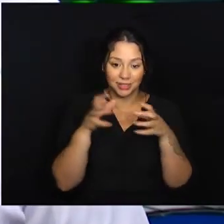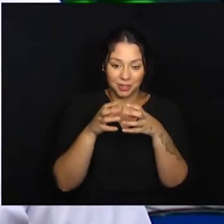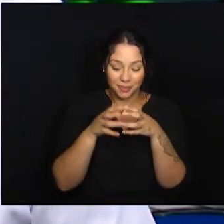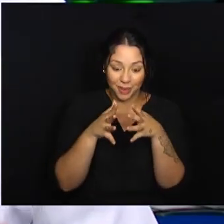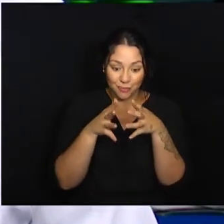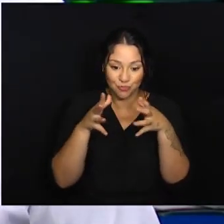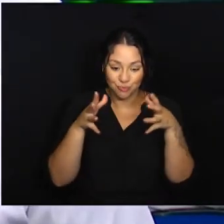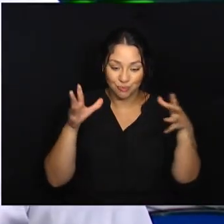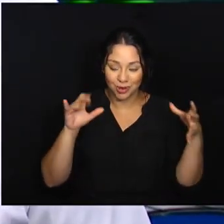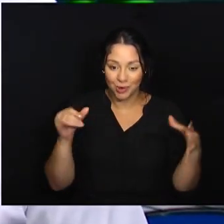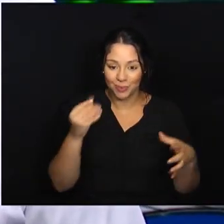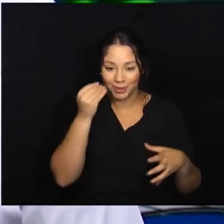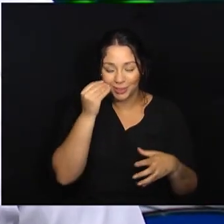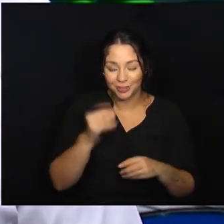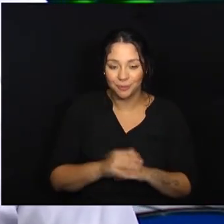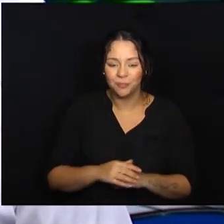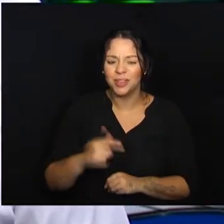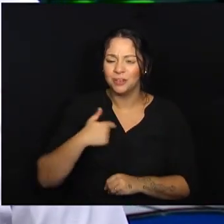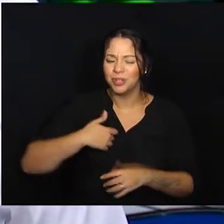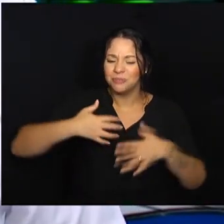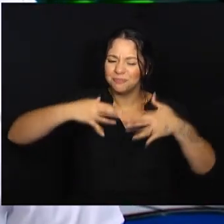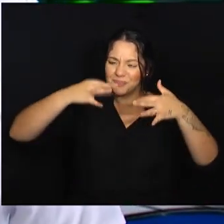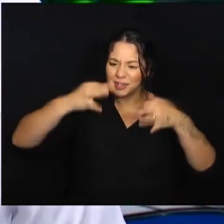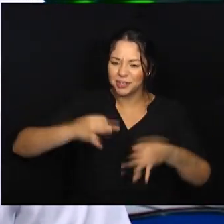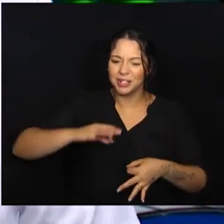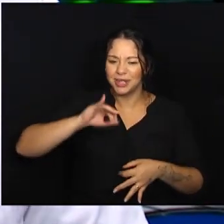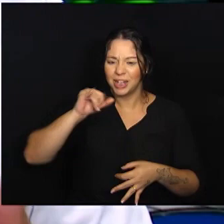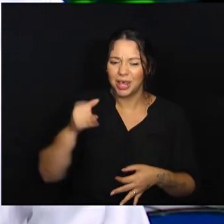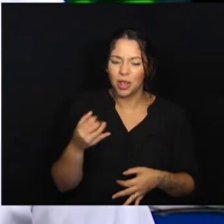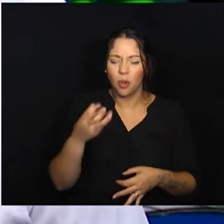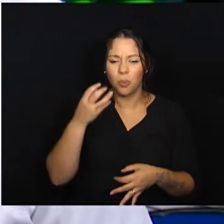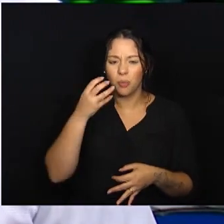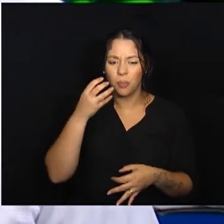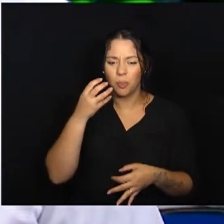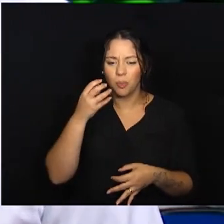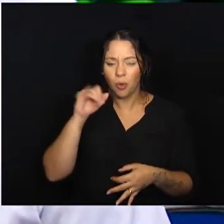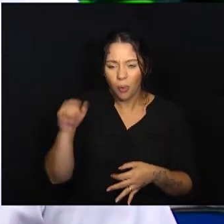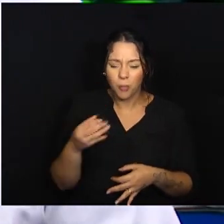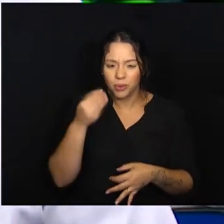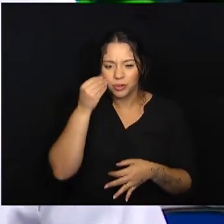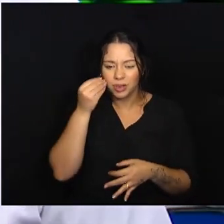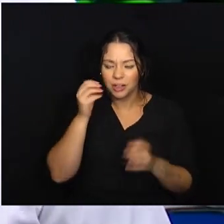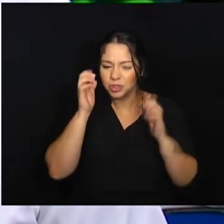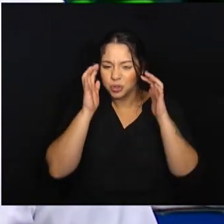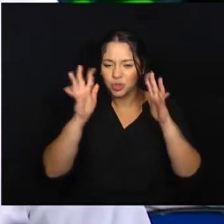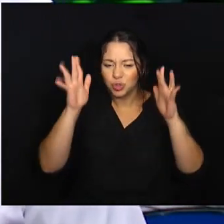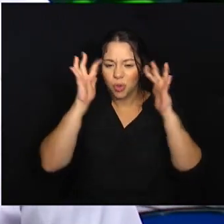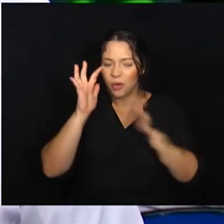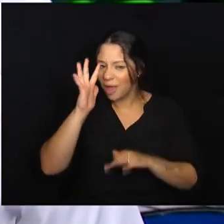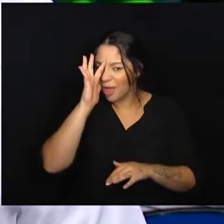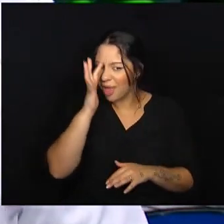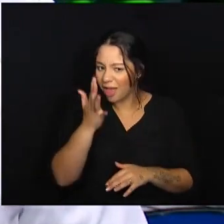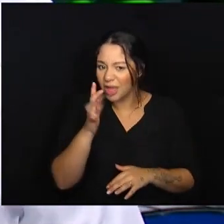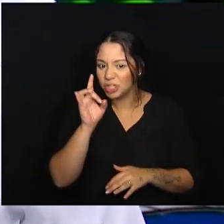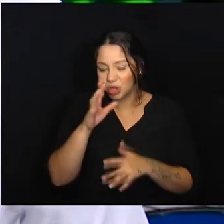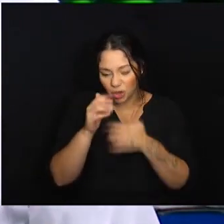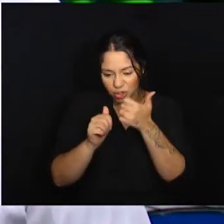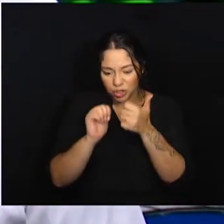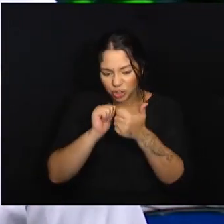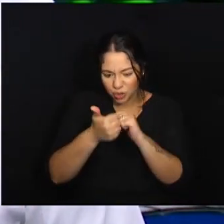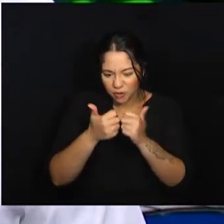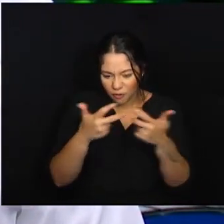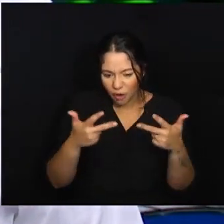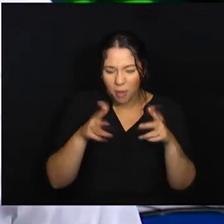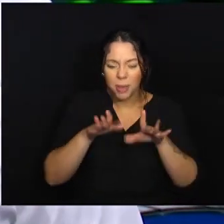Eu tenho certeza que com essa oportunidade eles podem realizar vários sonhos. Não só de estar jogando bola, mas estar participando de um campeonato de